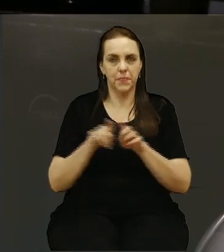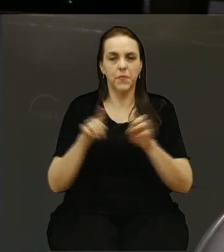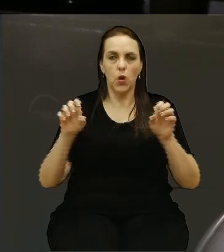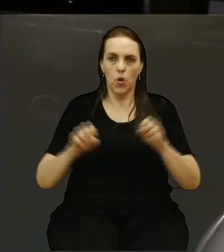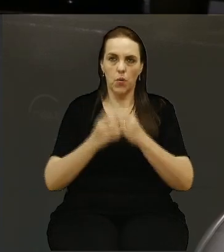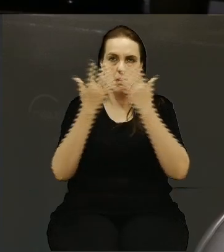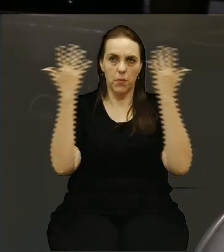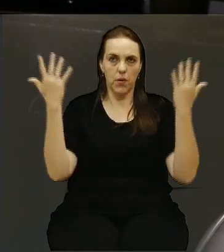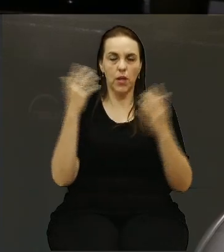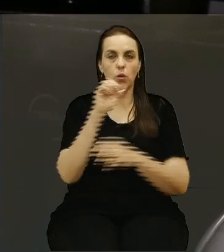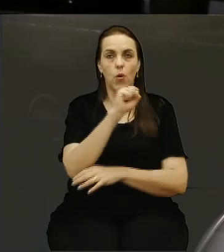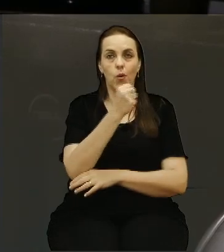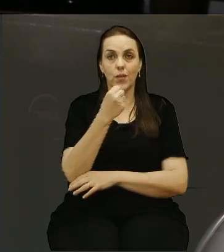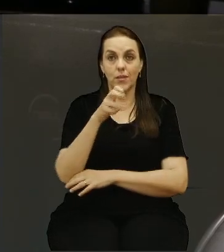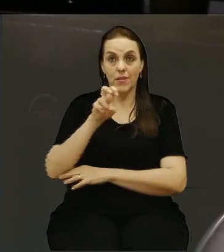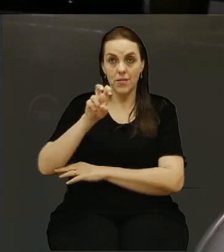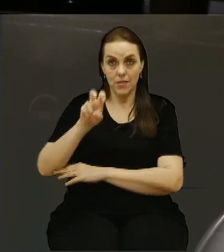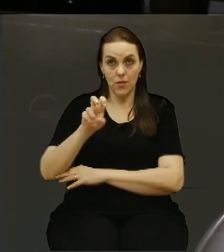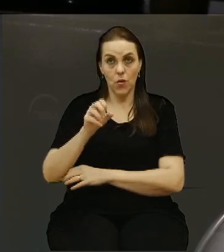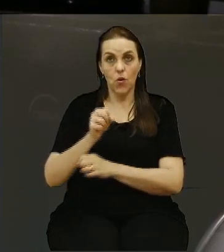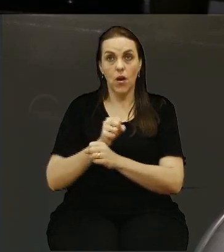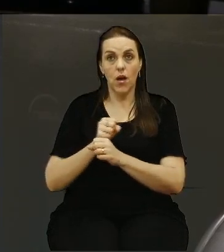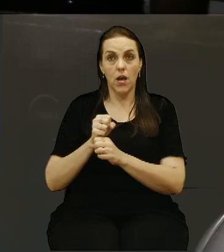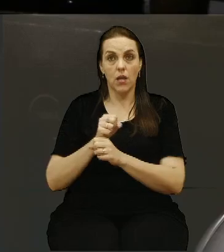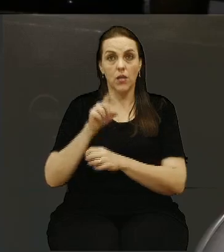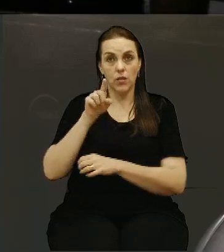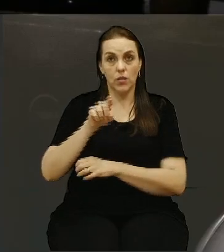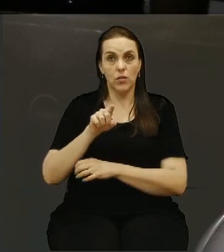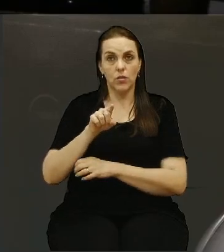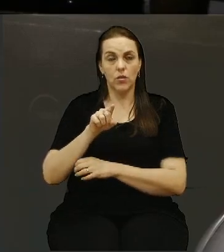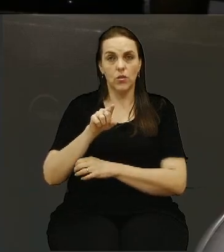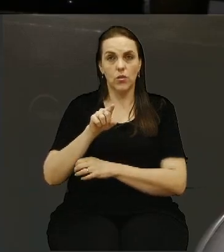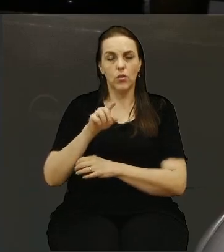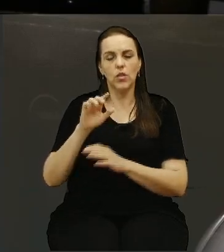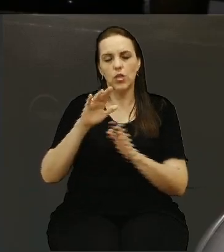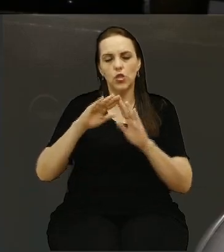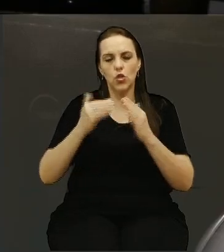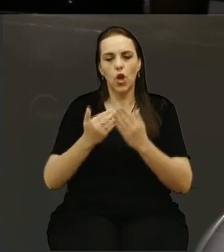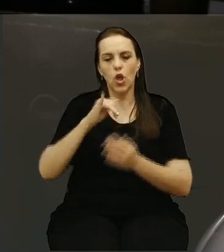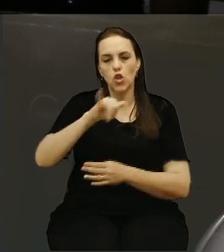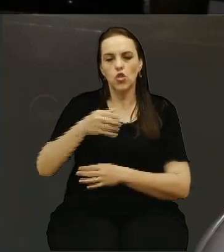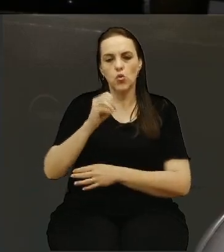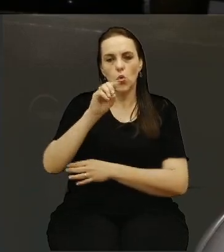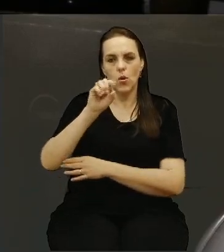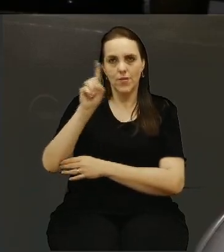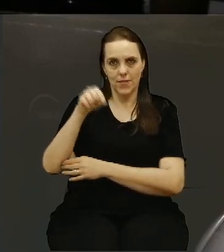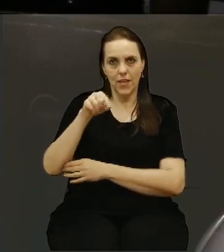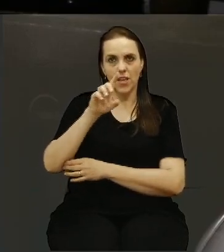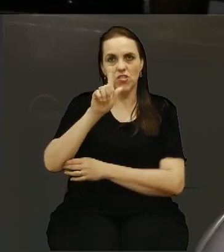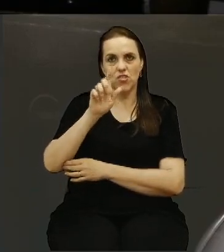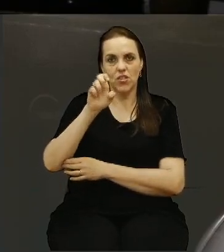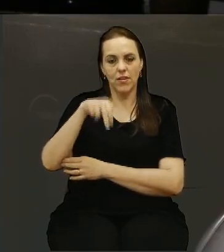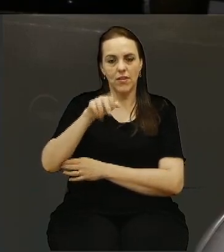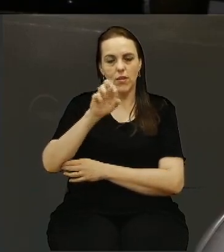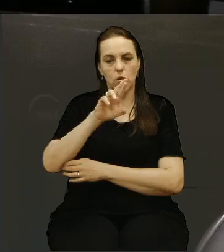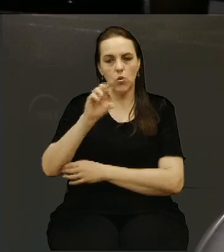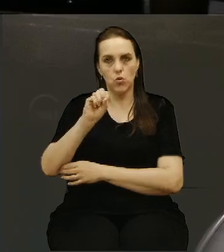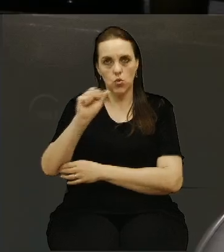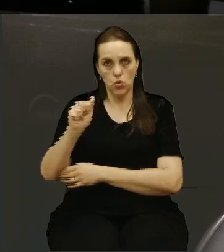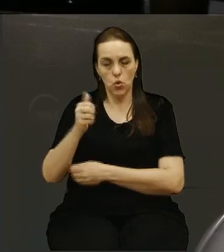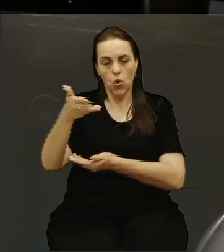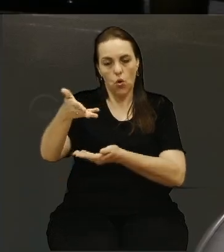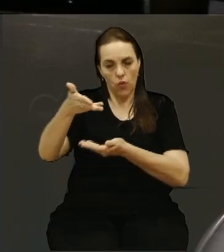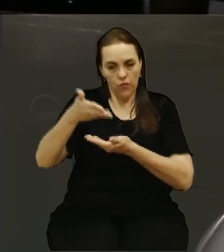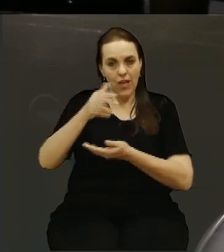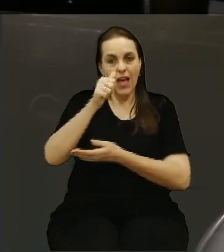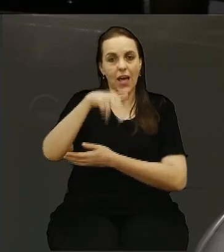os 85 anos da Escola José Generoso. Então fica o convite da doutora Ana Júlia a Vossa Excelência, presidente, que vai